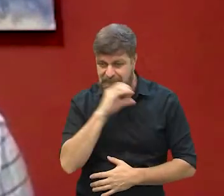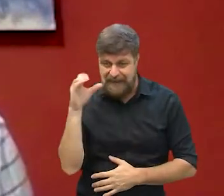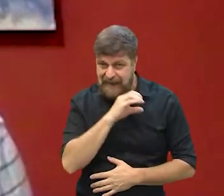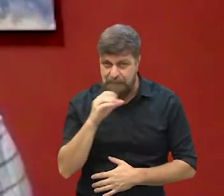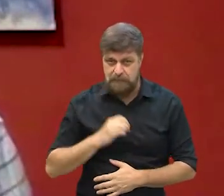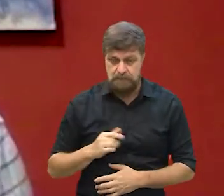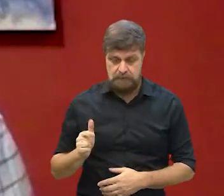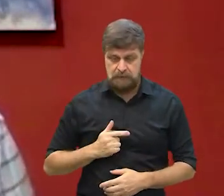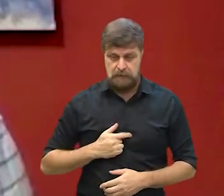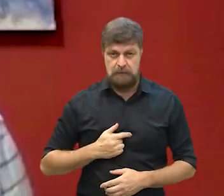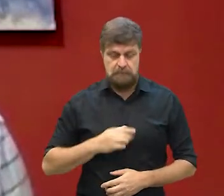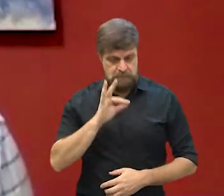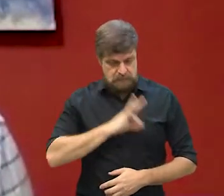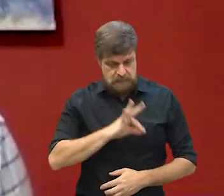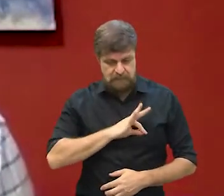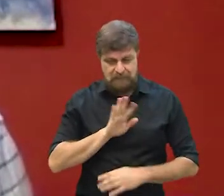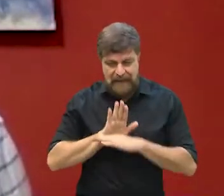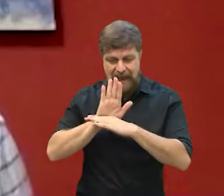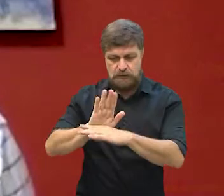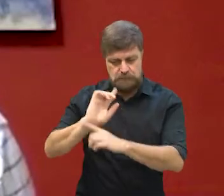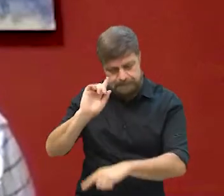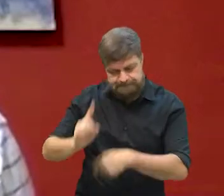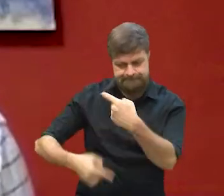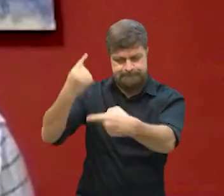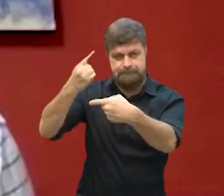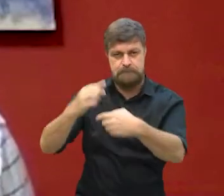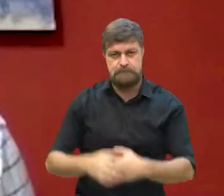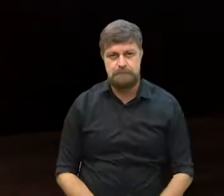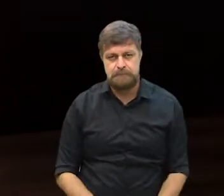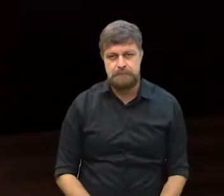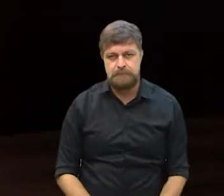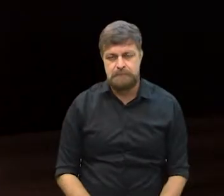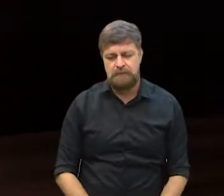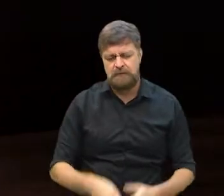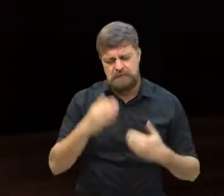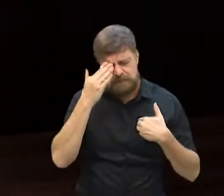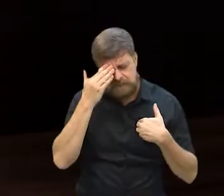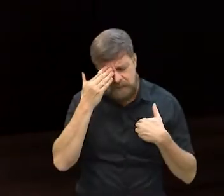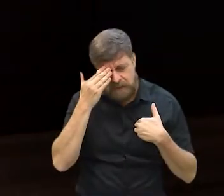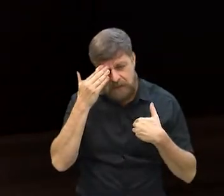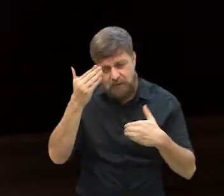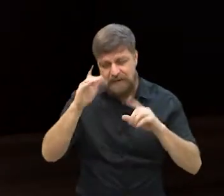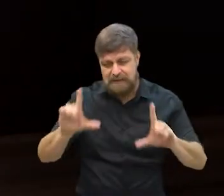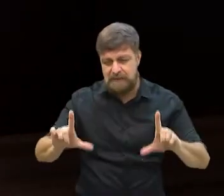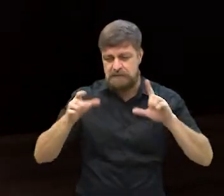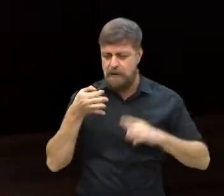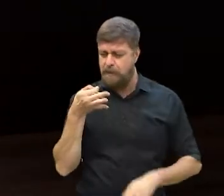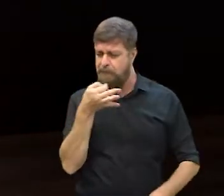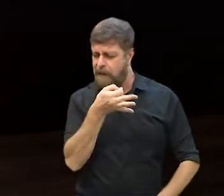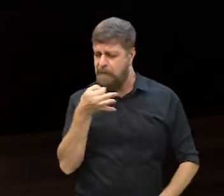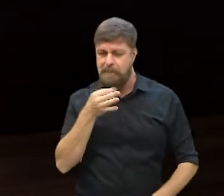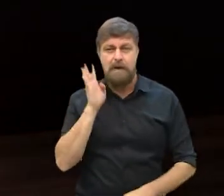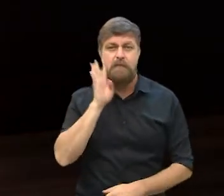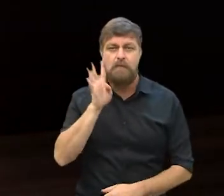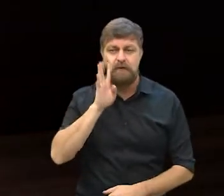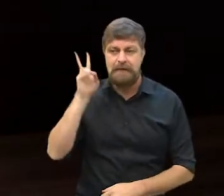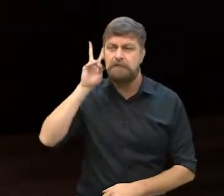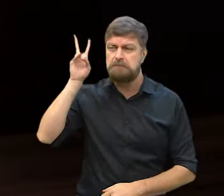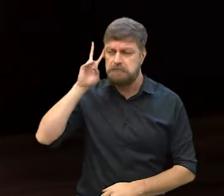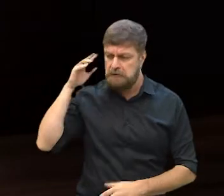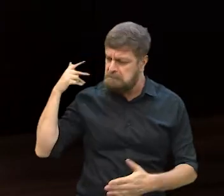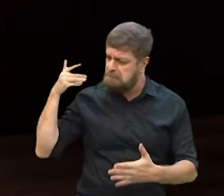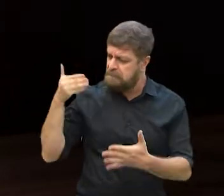dias, umas semanas, a gente vai ajudar a reverter esse quadro, tenho certeza disso. Gustavo, eu agradeço a sua participação, muito legal a